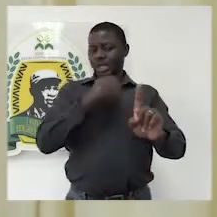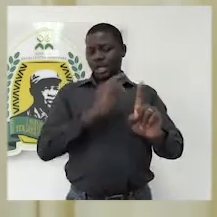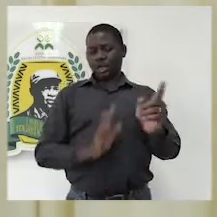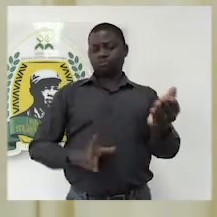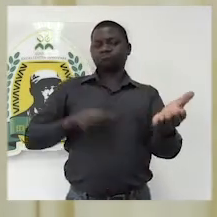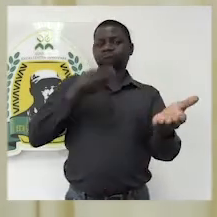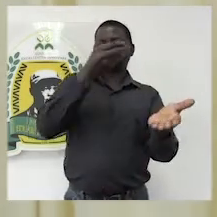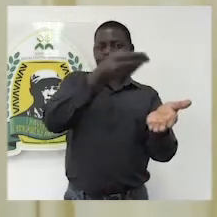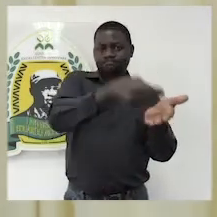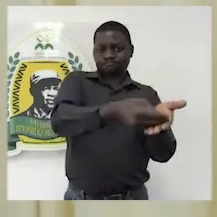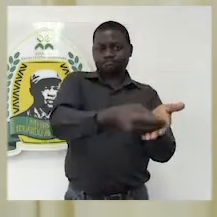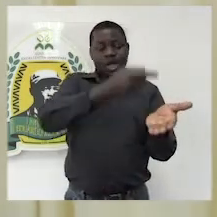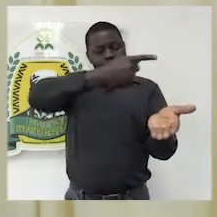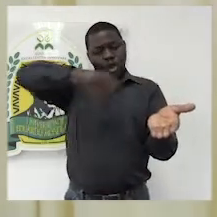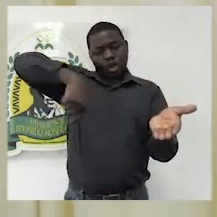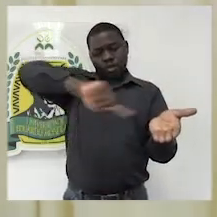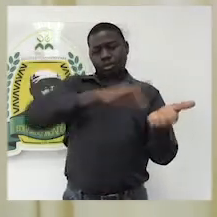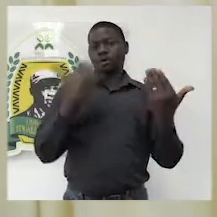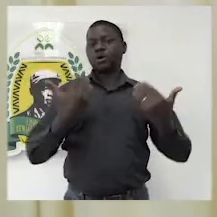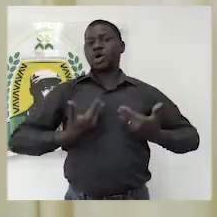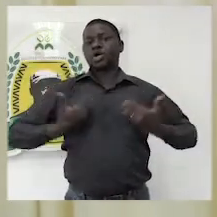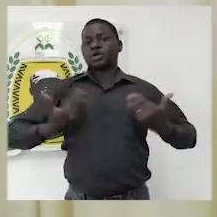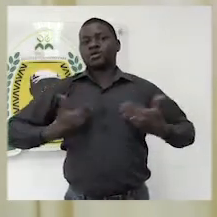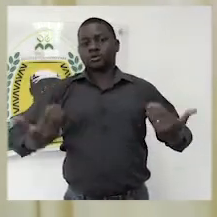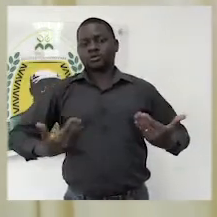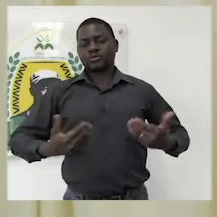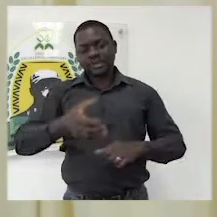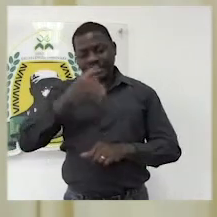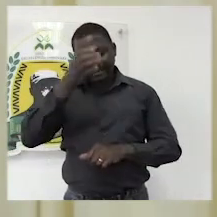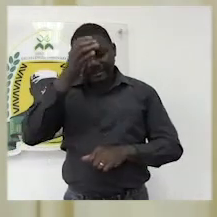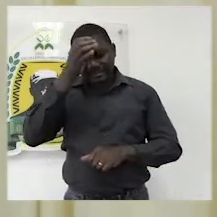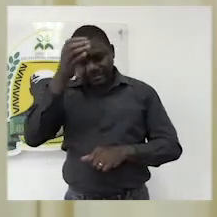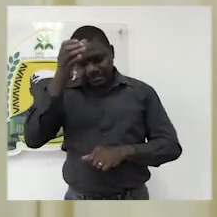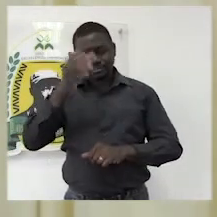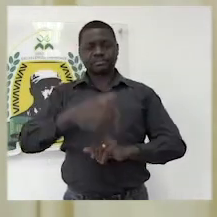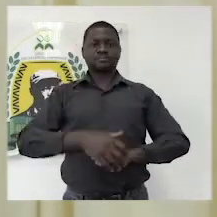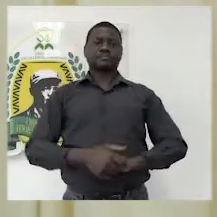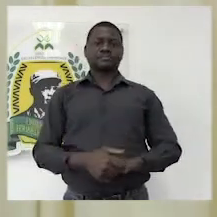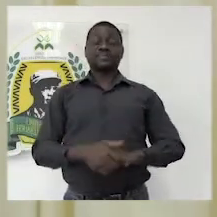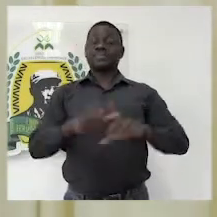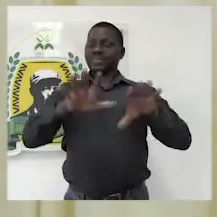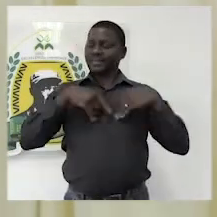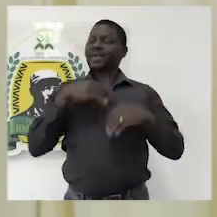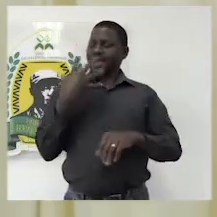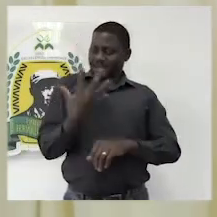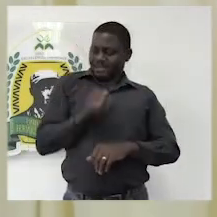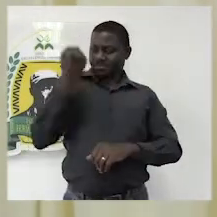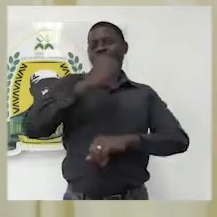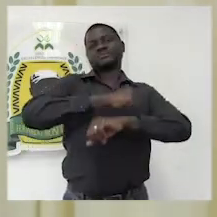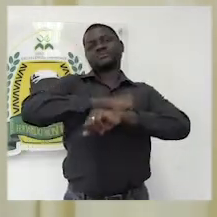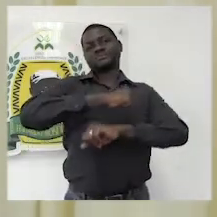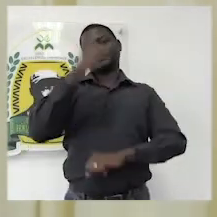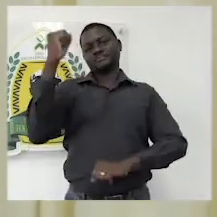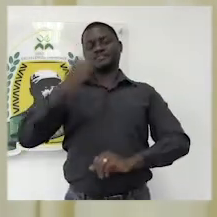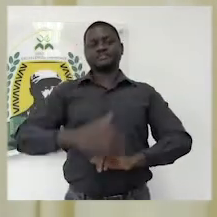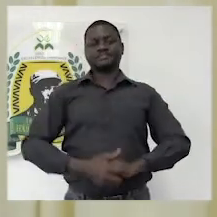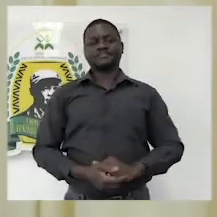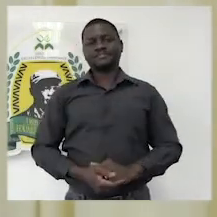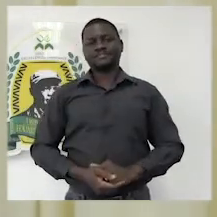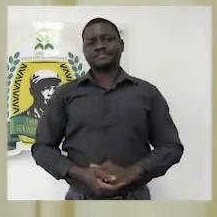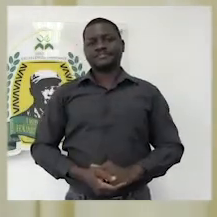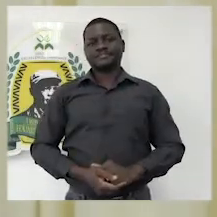ponho à nossa juventude. Acreditar que vamos vencer.